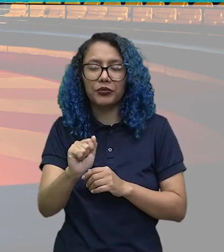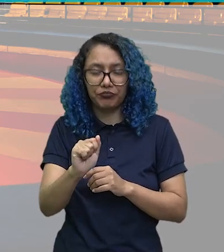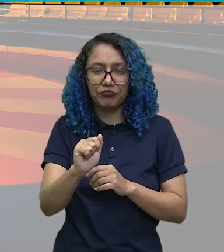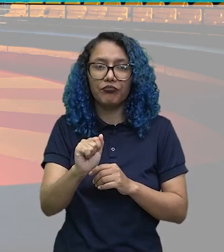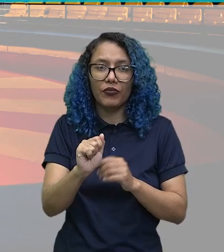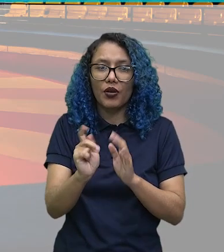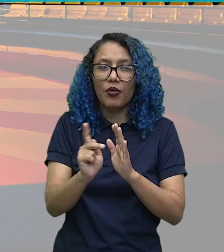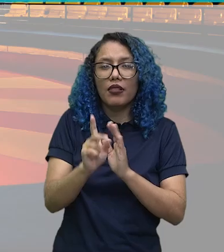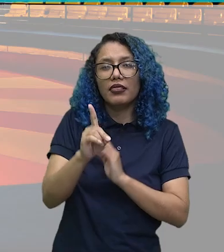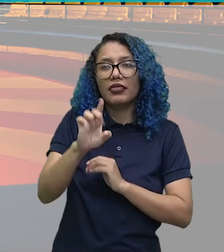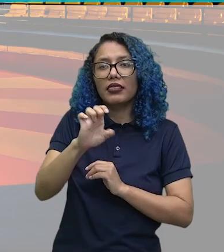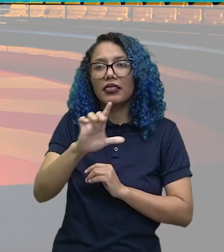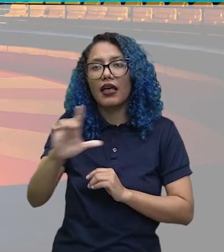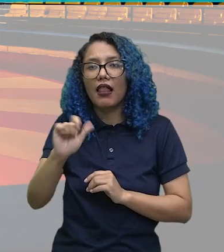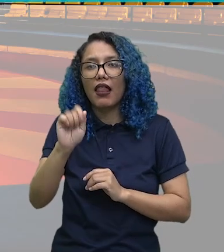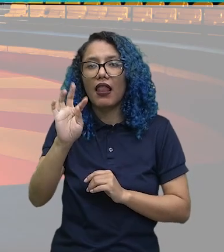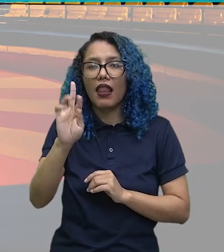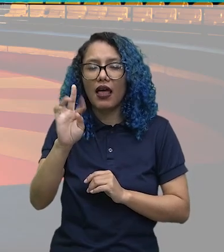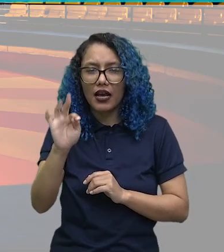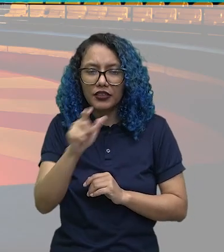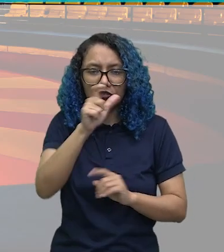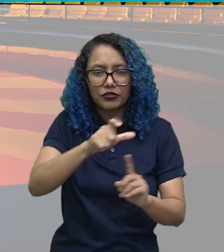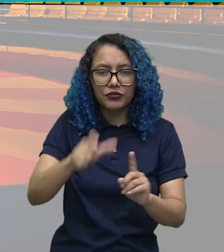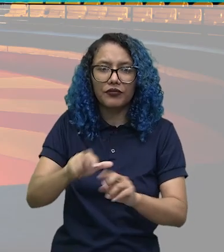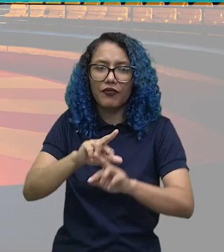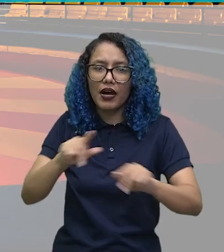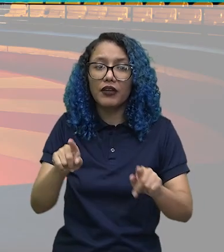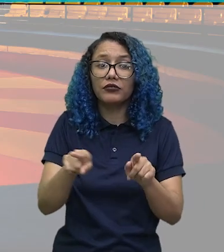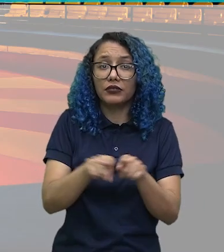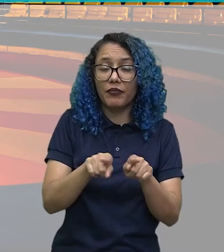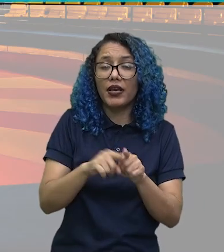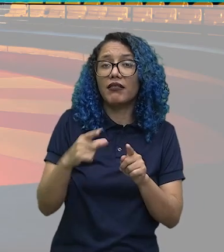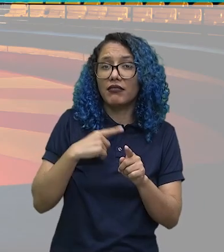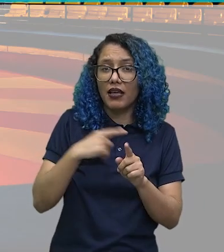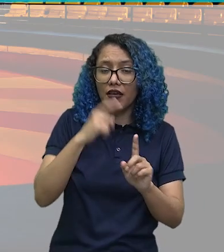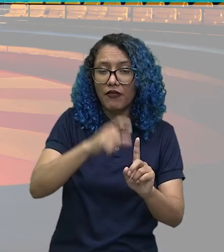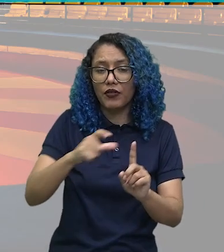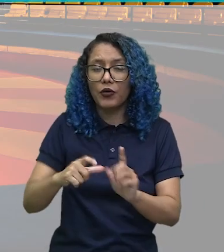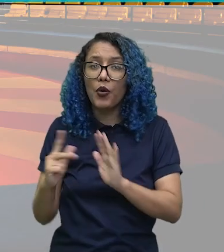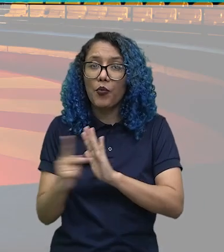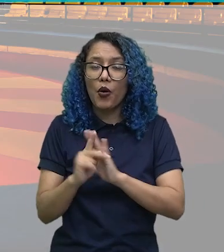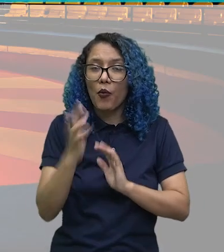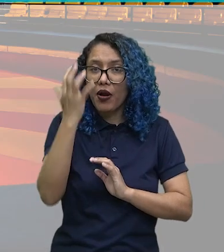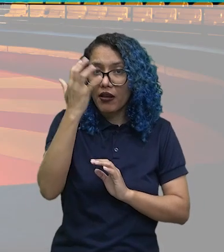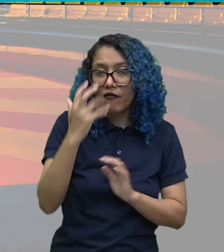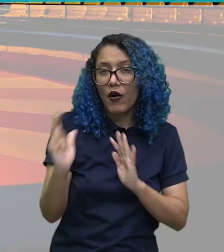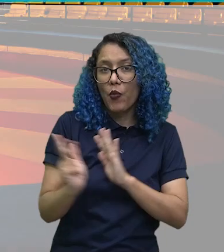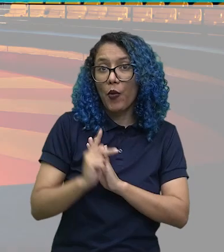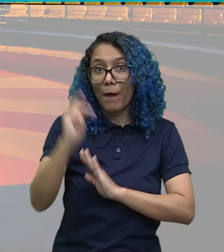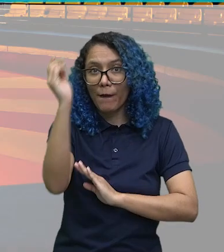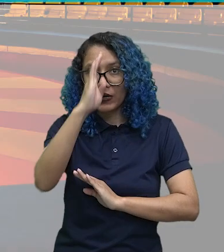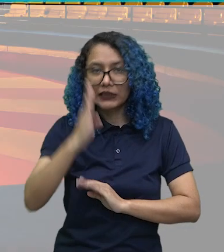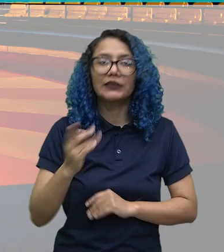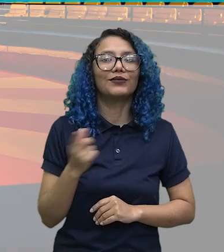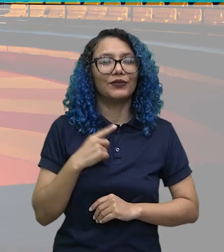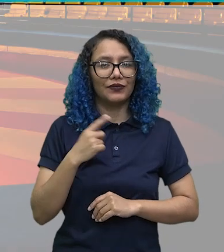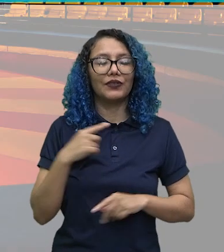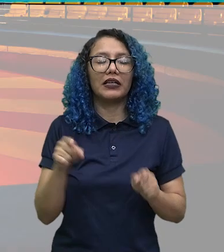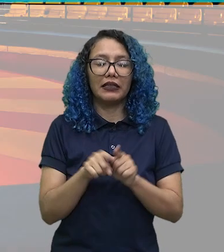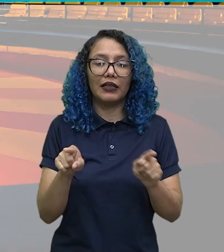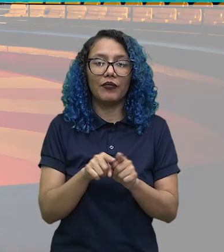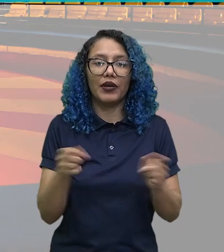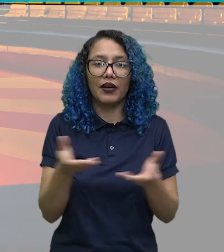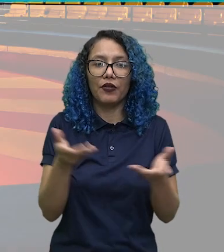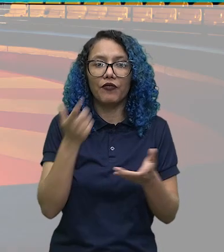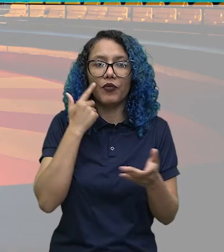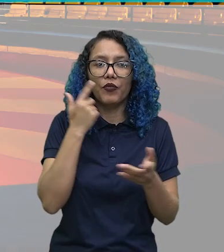Colombina, Pierrot, que até hoje são figuras do carnaval brasileiro. Então, vamos falar um pouco sobre